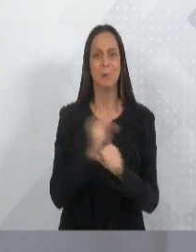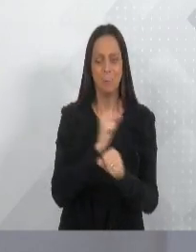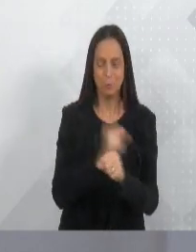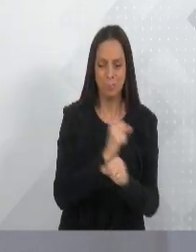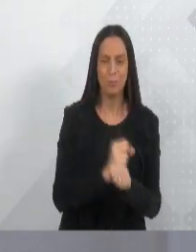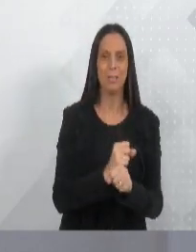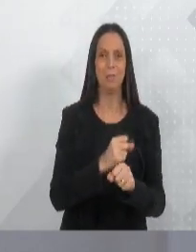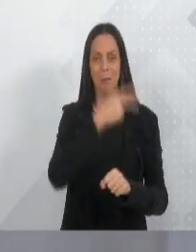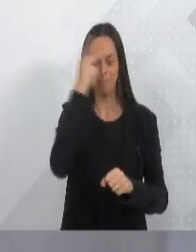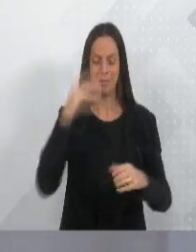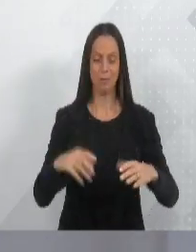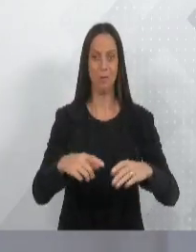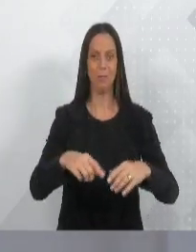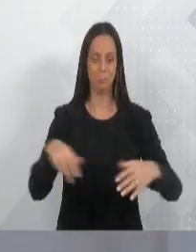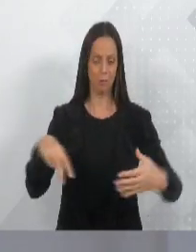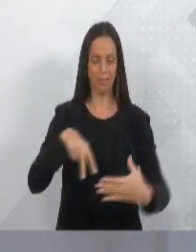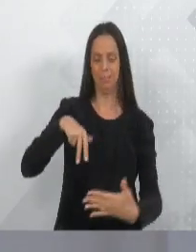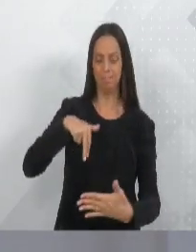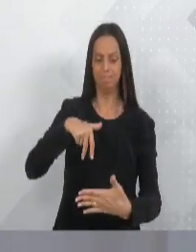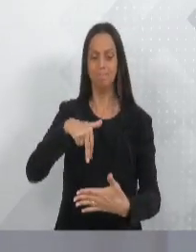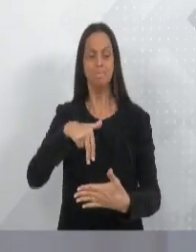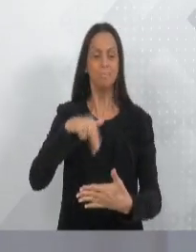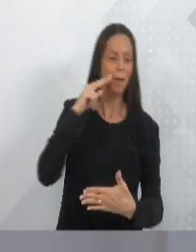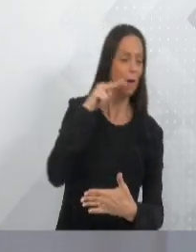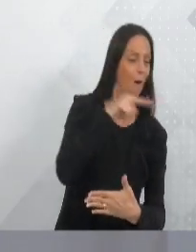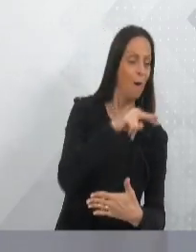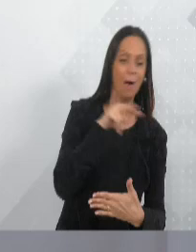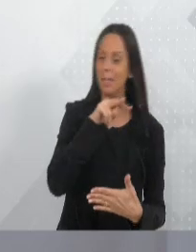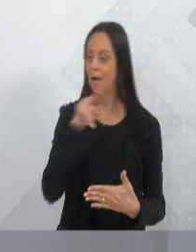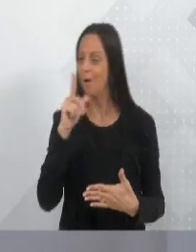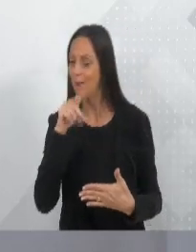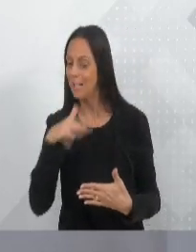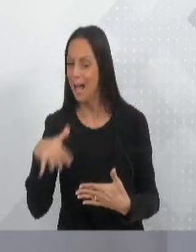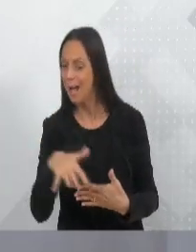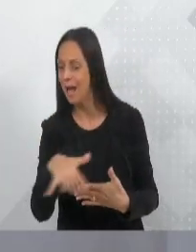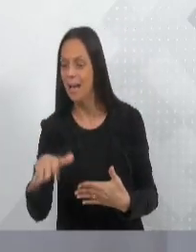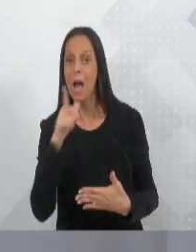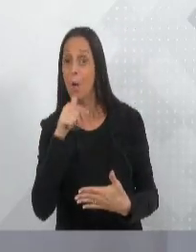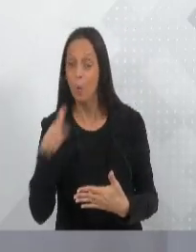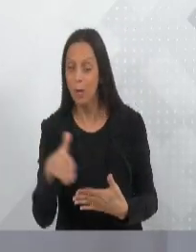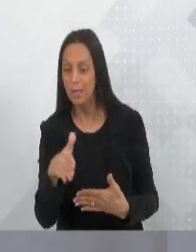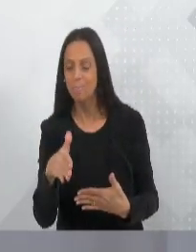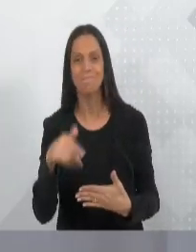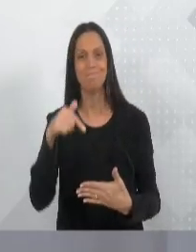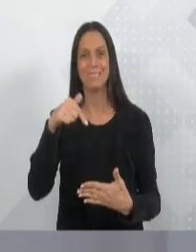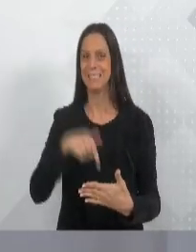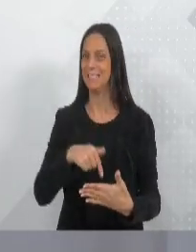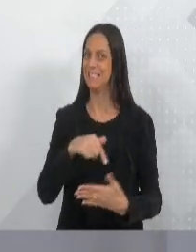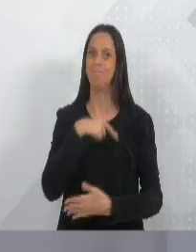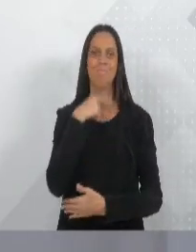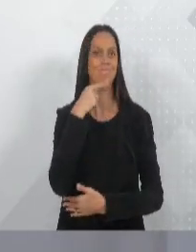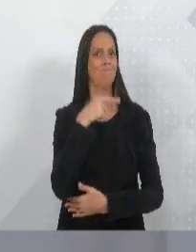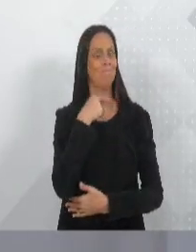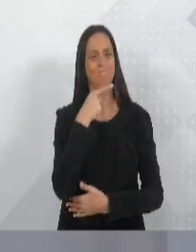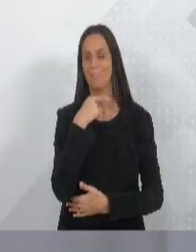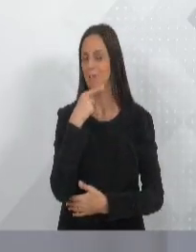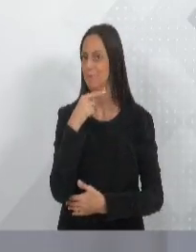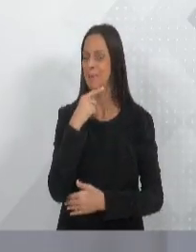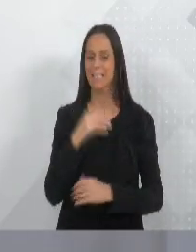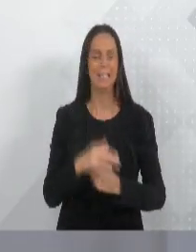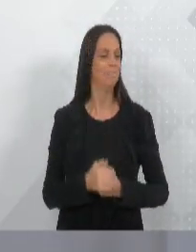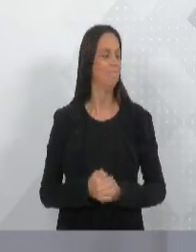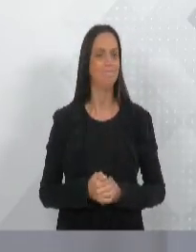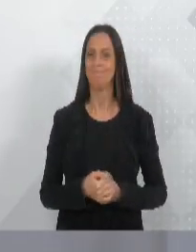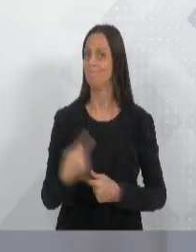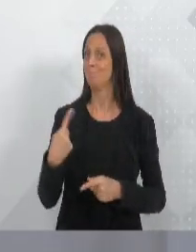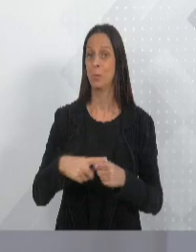bacana a região da ponta aguda merece o centro de Blumenau merece obras dessa qualidade com essa infraestrutura nesse formato a